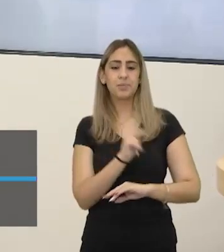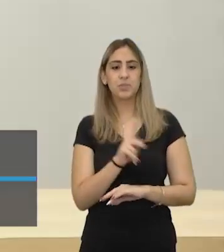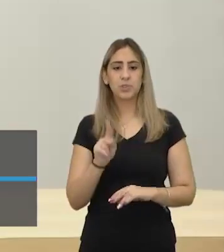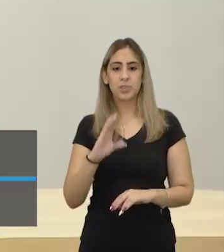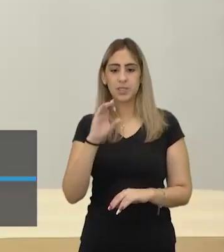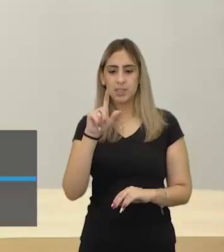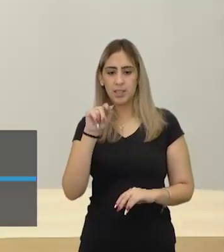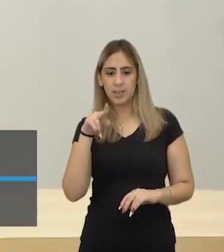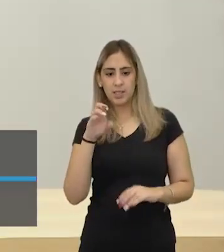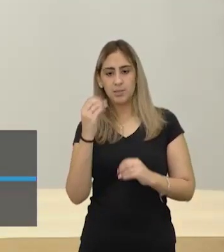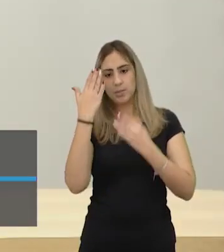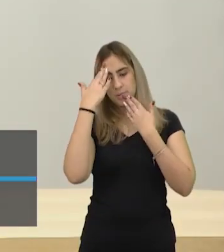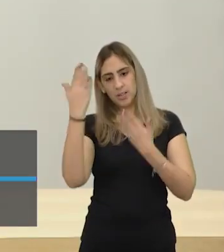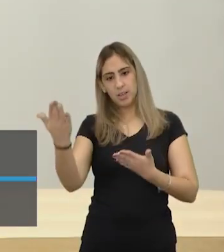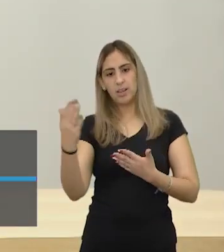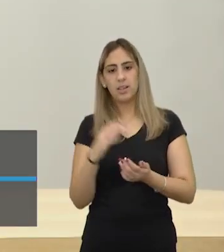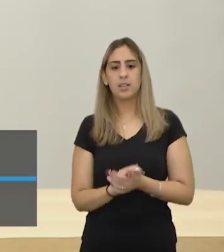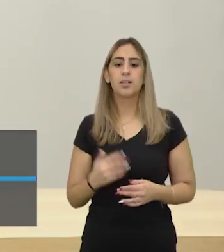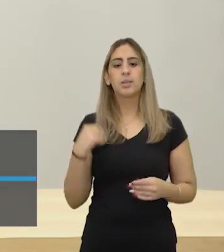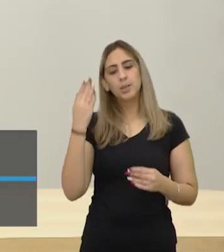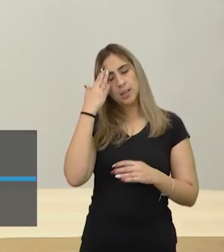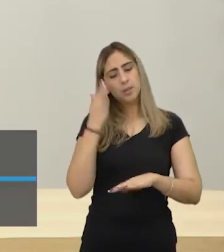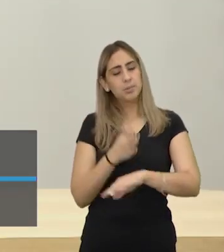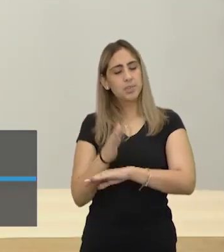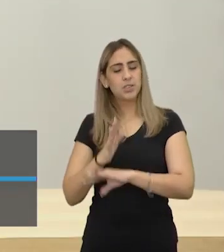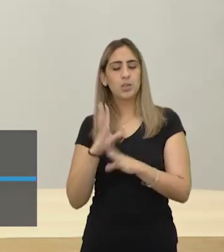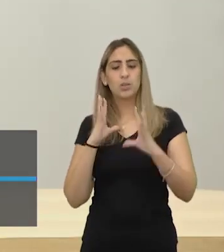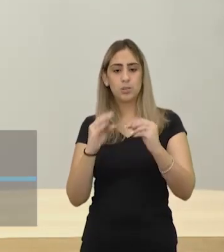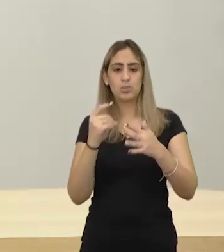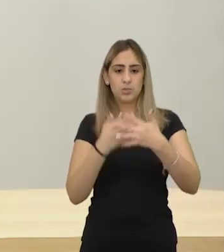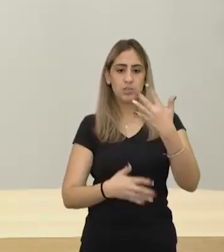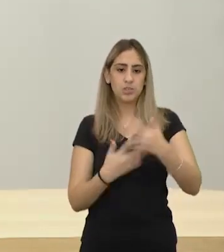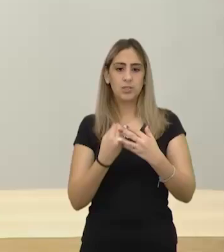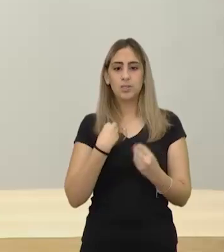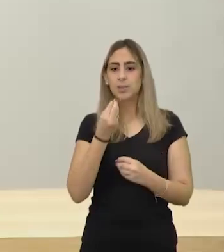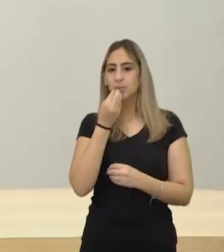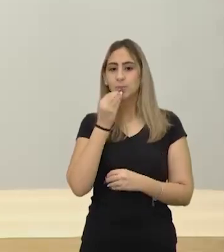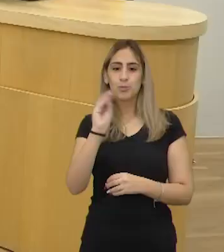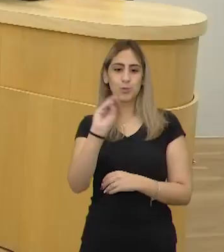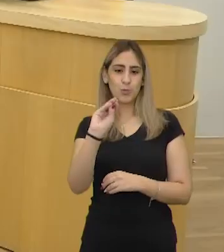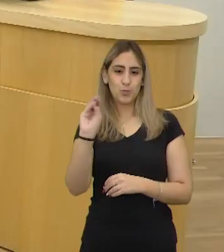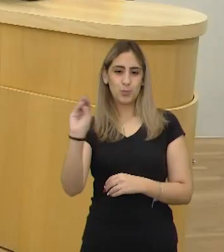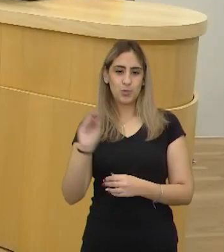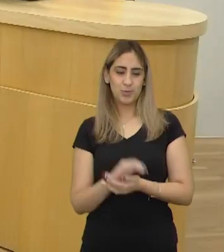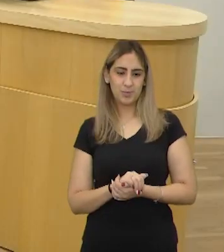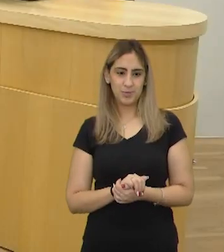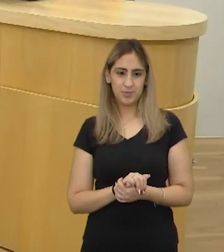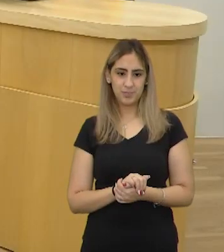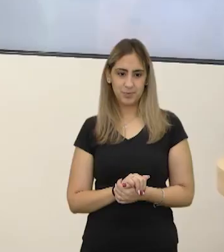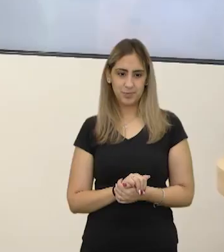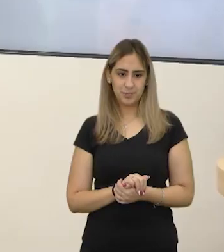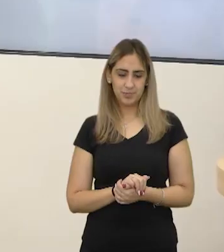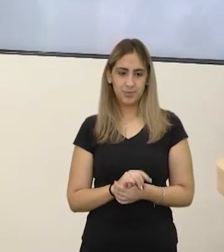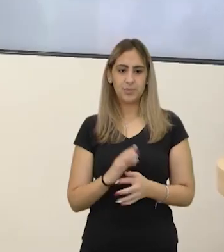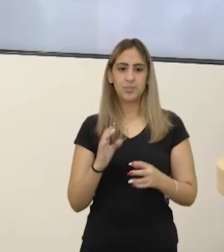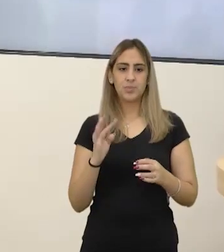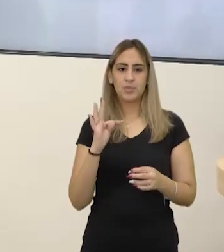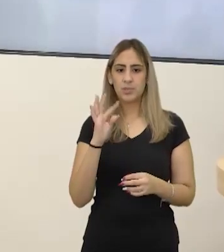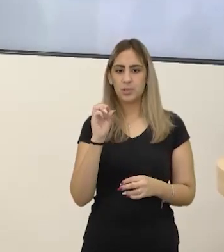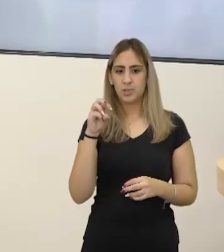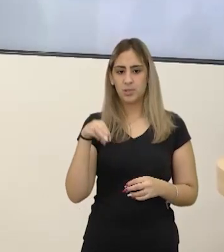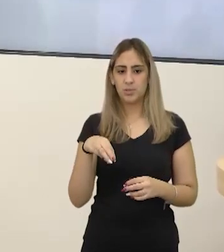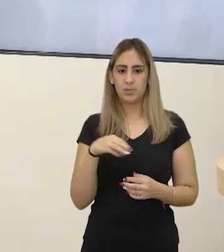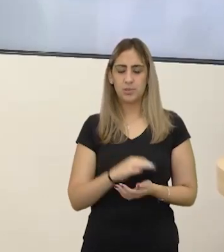obrigado. Obrigada a todos, obrigada pela participação aqui no chat. Depois eu mando os beijinhos. O Tom tá falando, o que é,